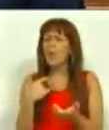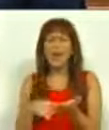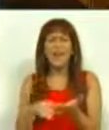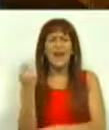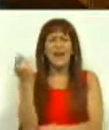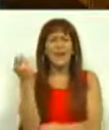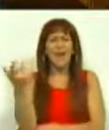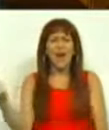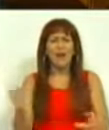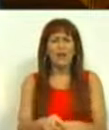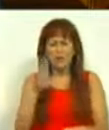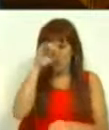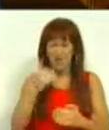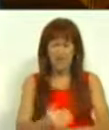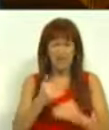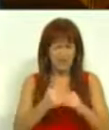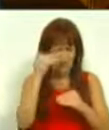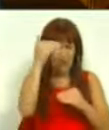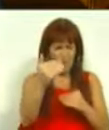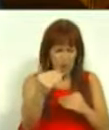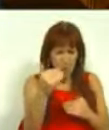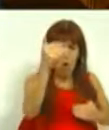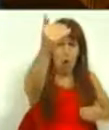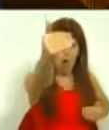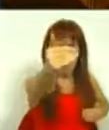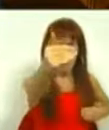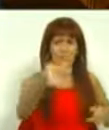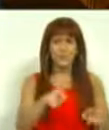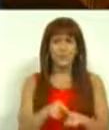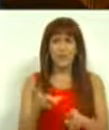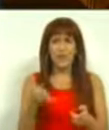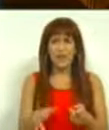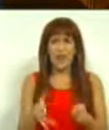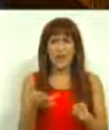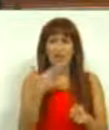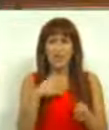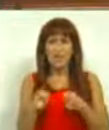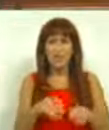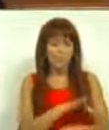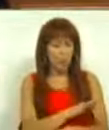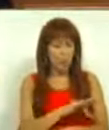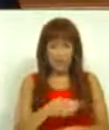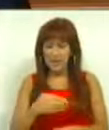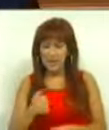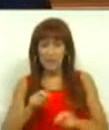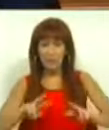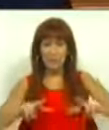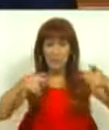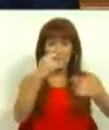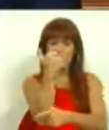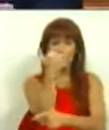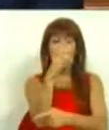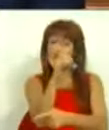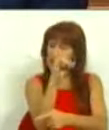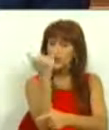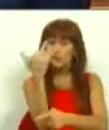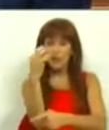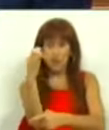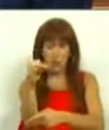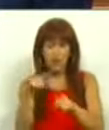Deputado, o Governo aumentou o limite da isenção das taxas moderadoras de 485 para 628 euros. Isto